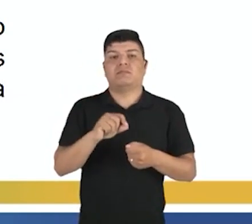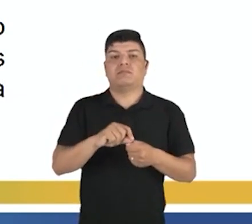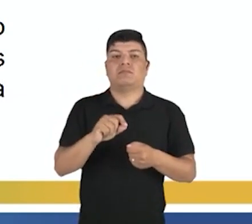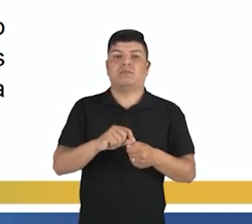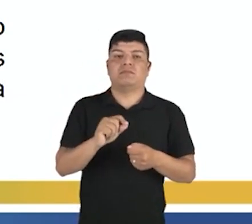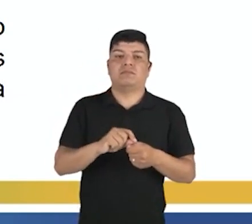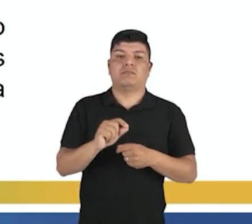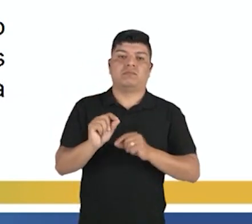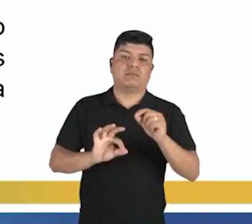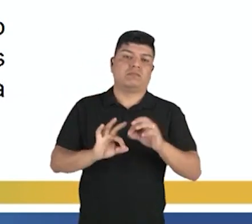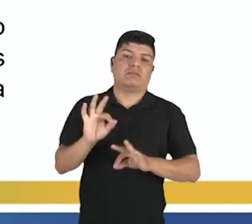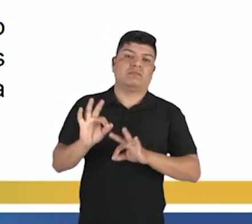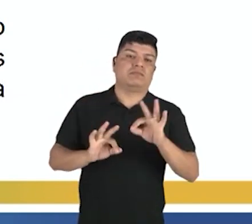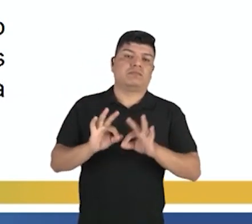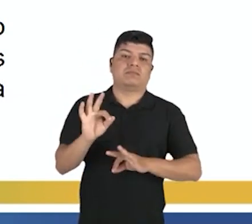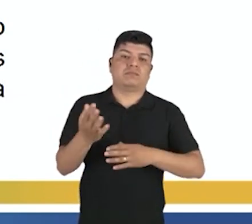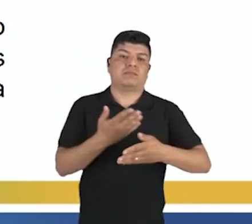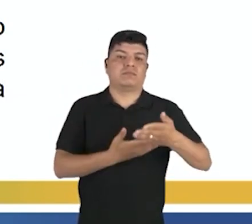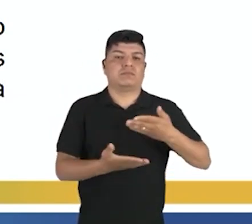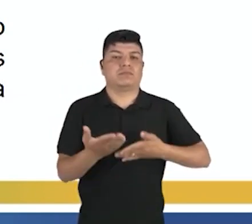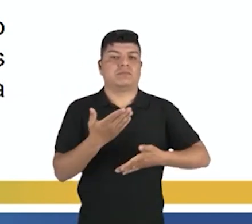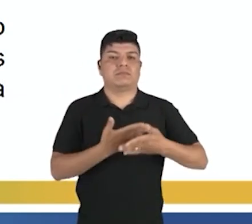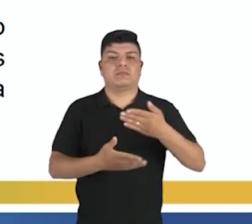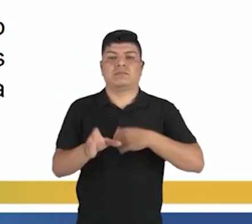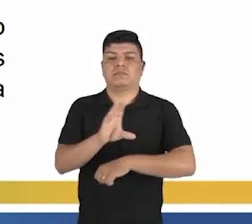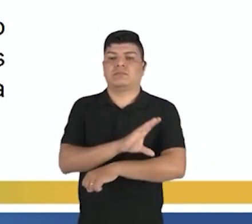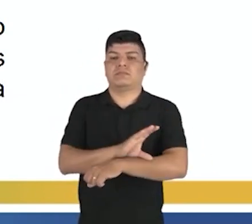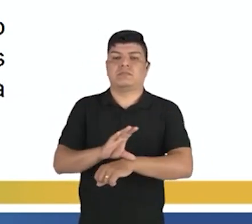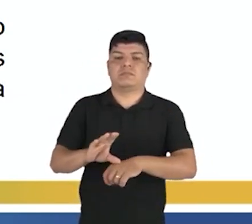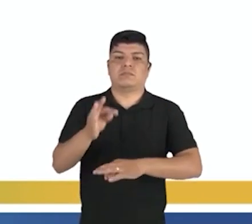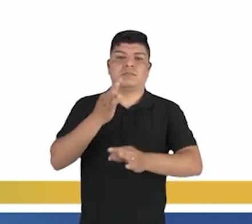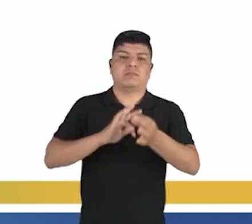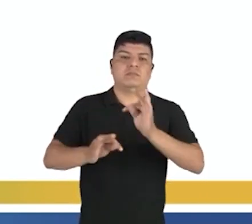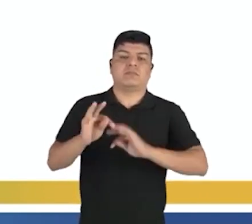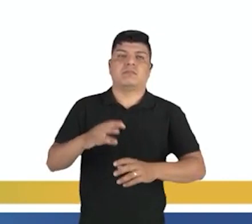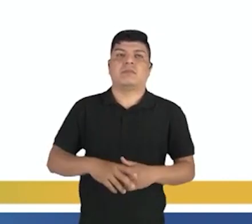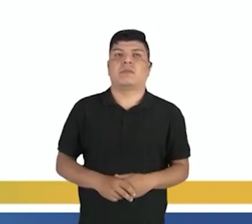estamos produzindo e compartilhando na cultura digital.